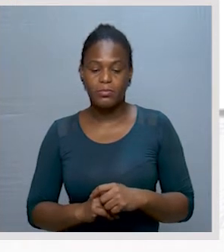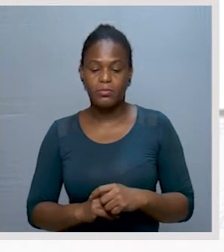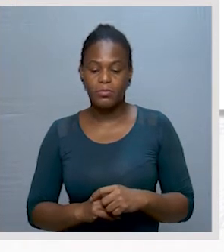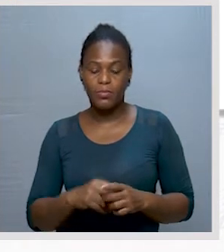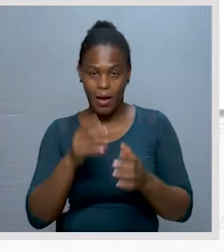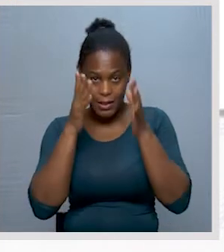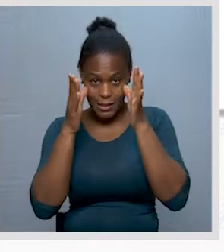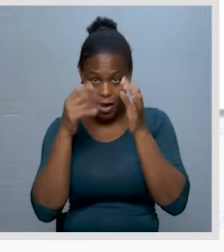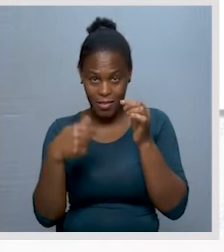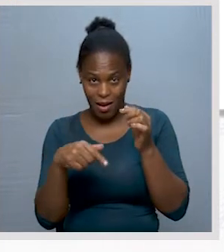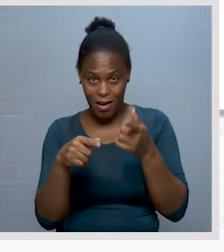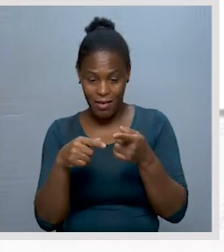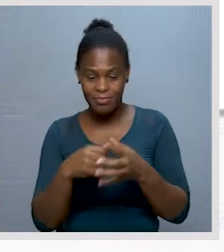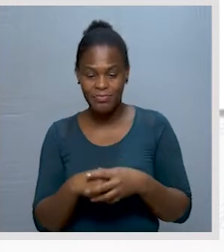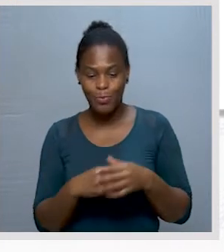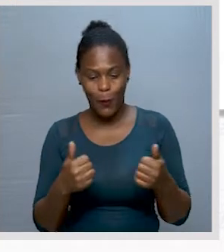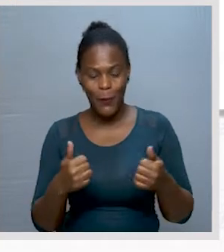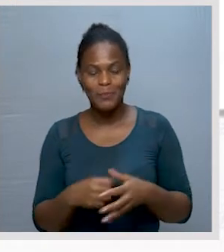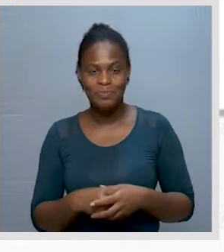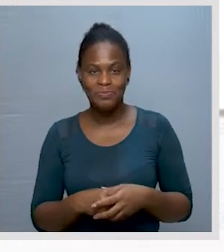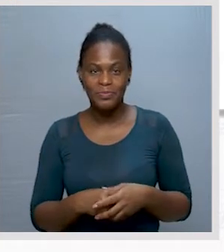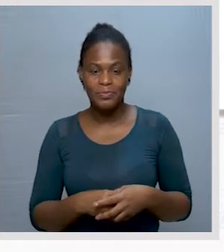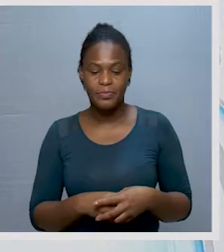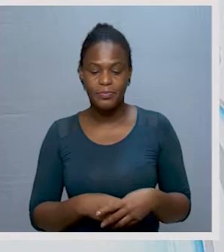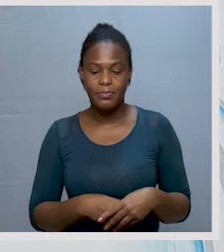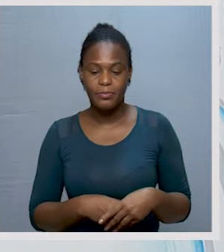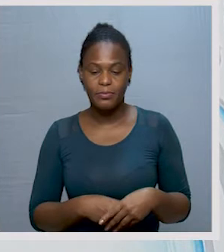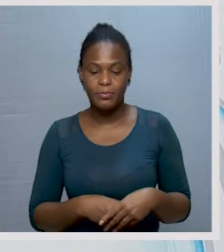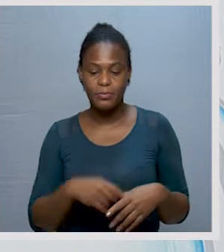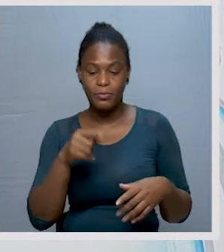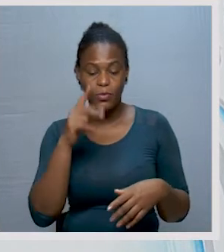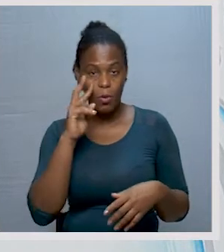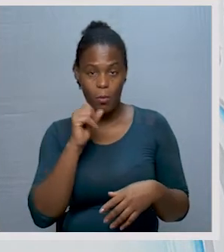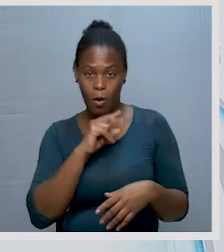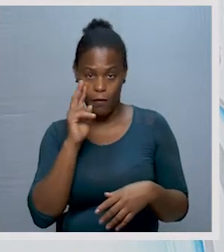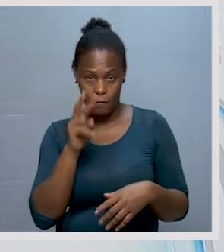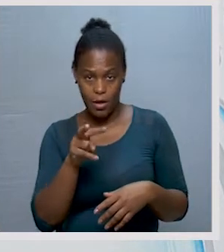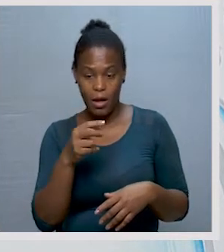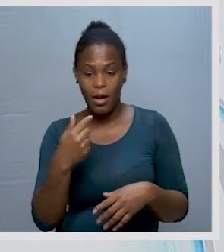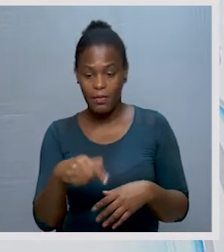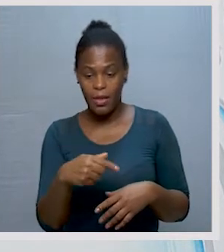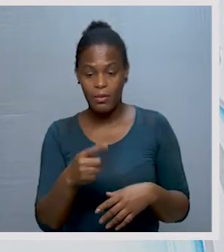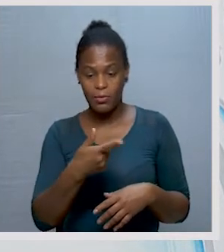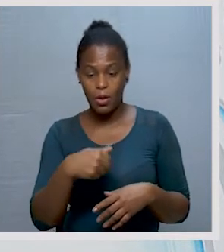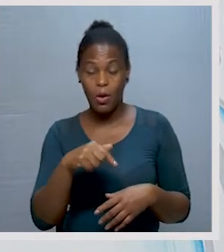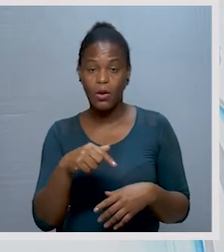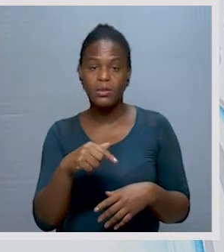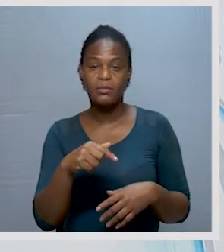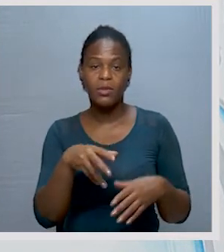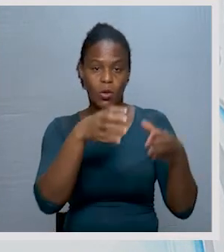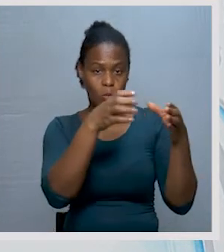Estão a prestar atenção? Isso mesmo. Aqui, como podem ver, nós temos